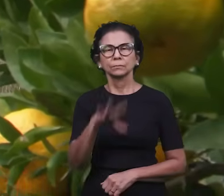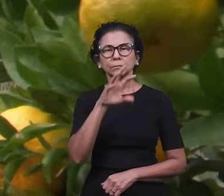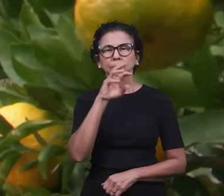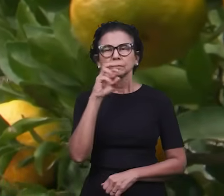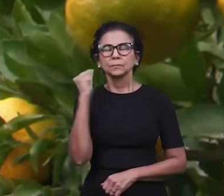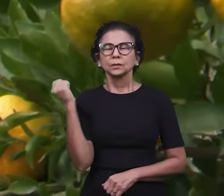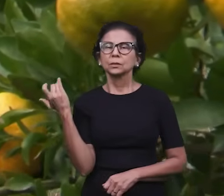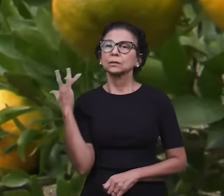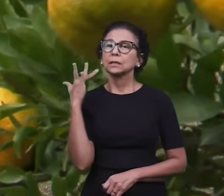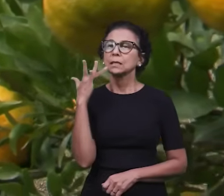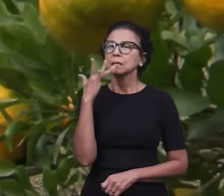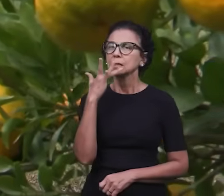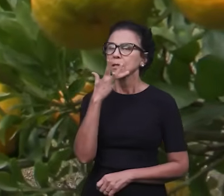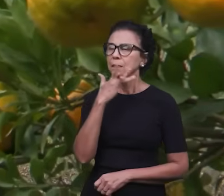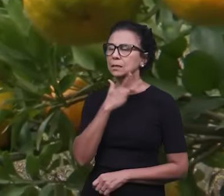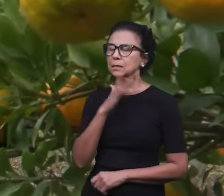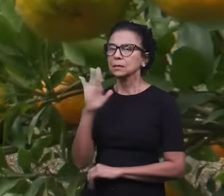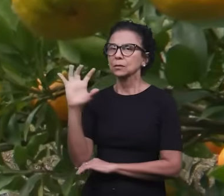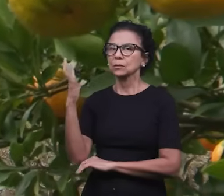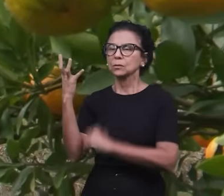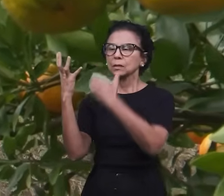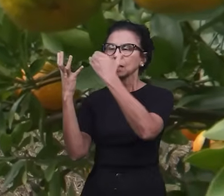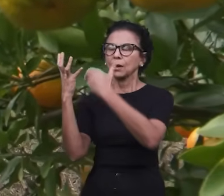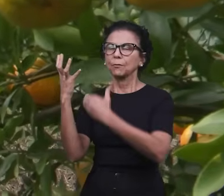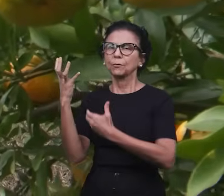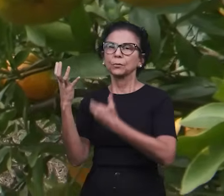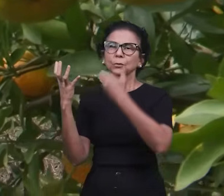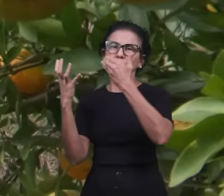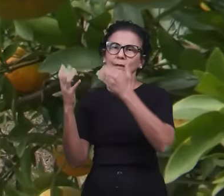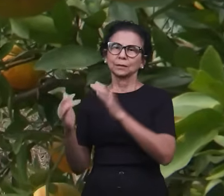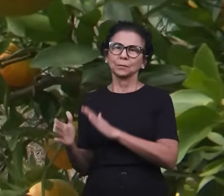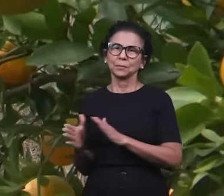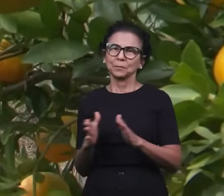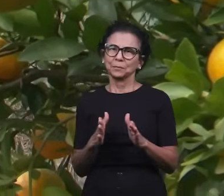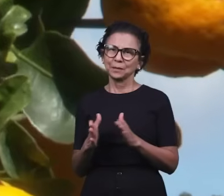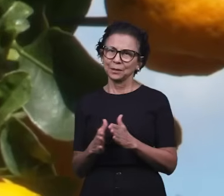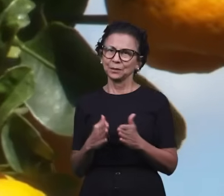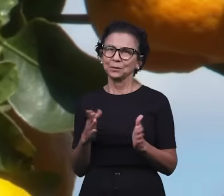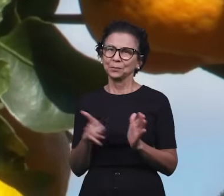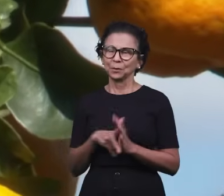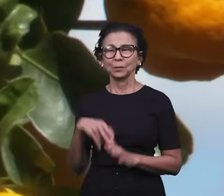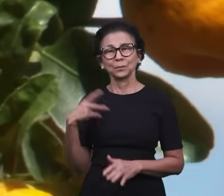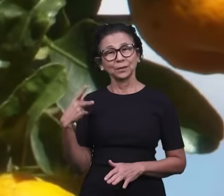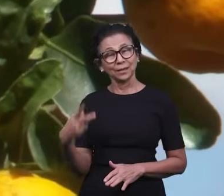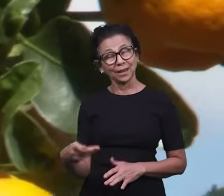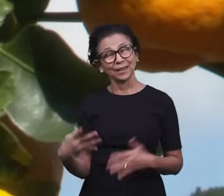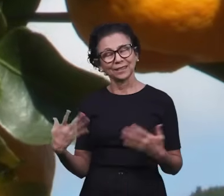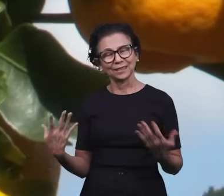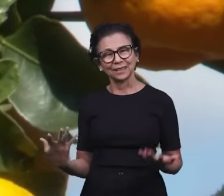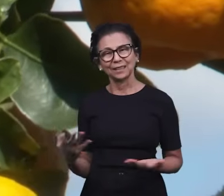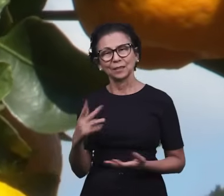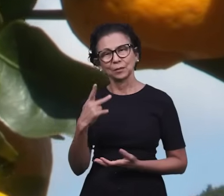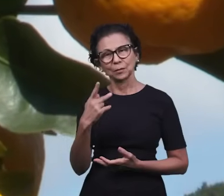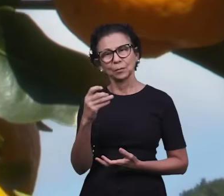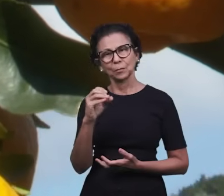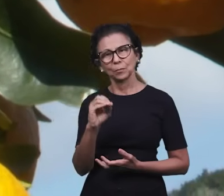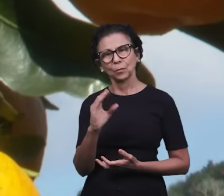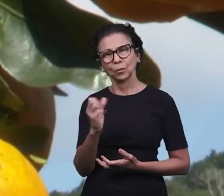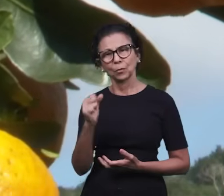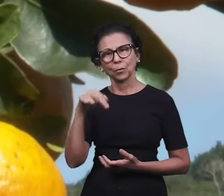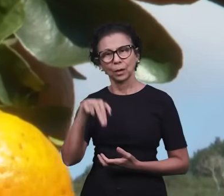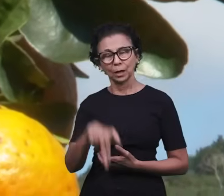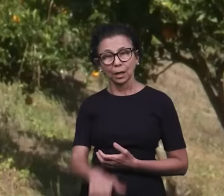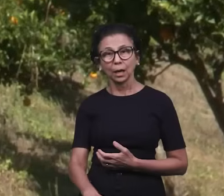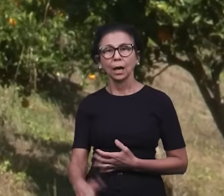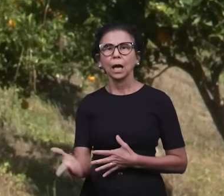gente teve uma grande doença alternária, um grande ataque de alternária também, que por